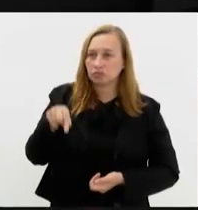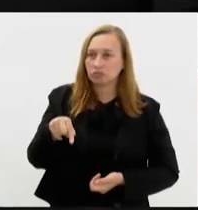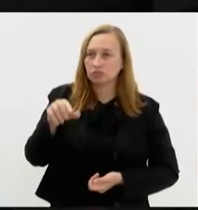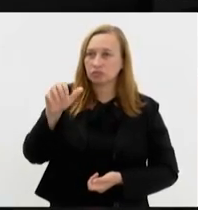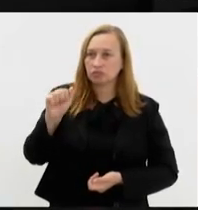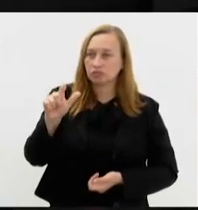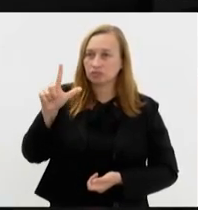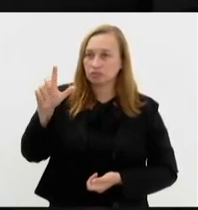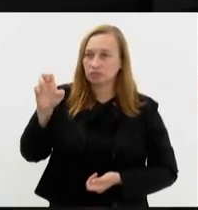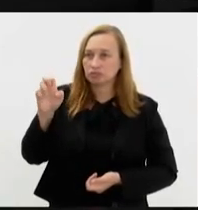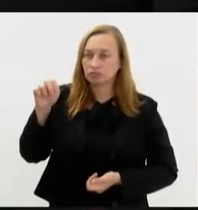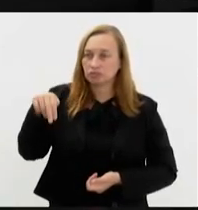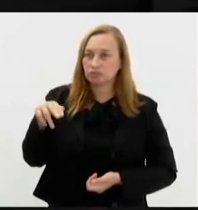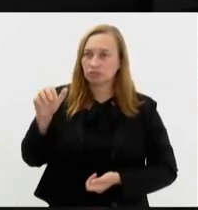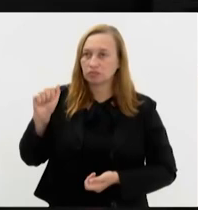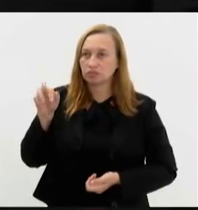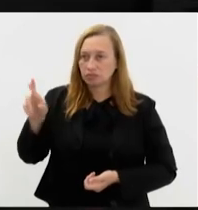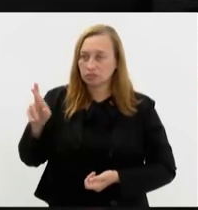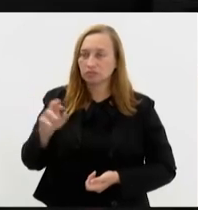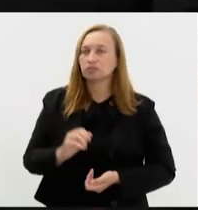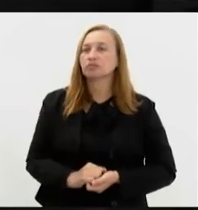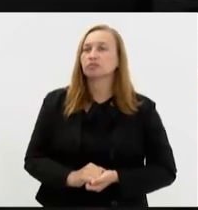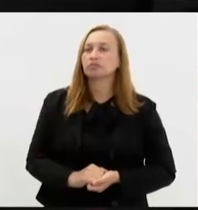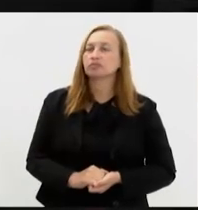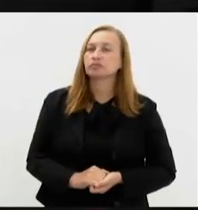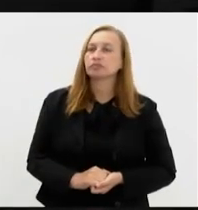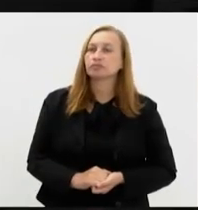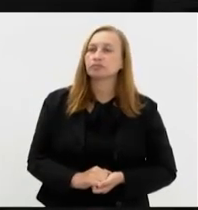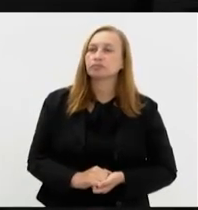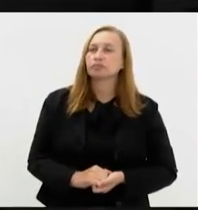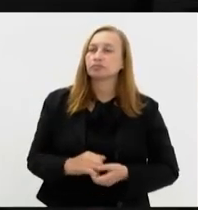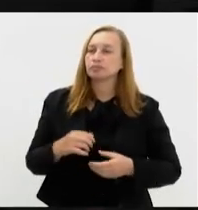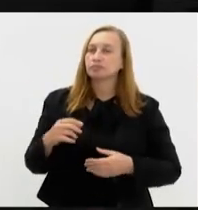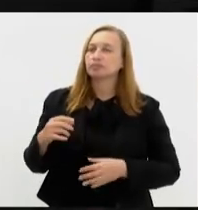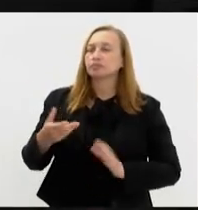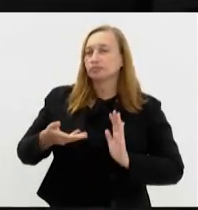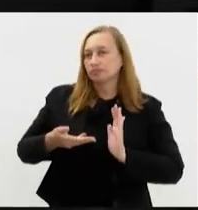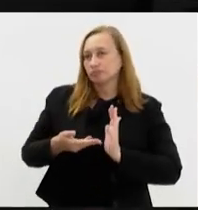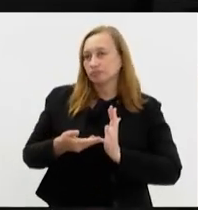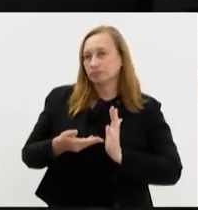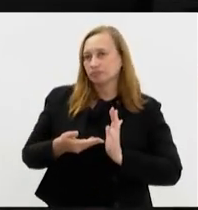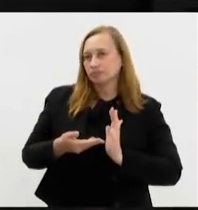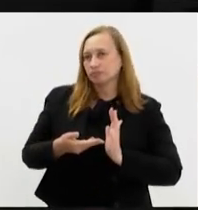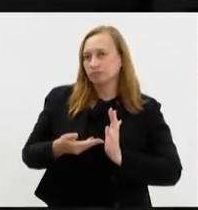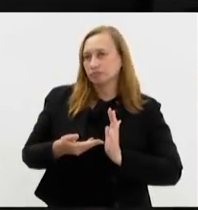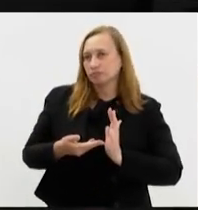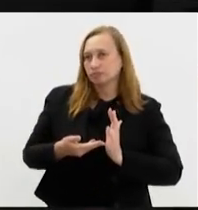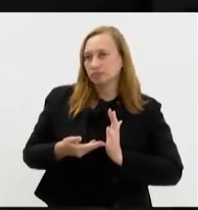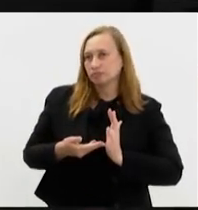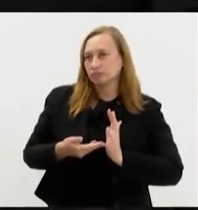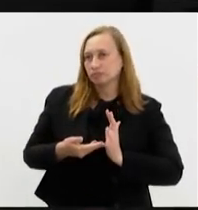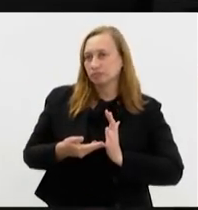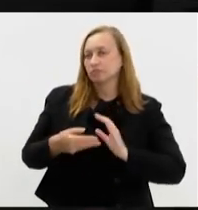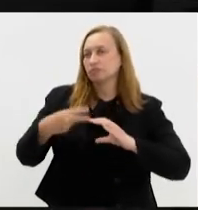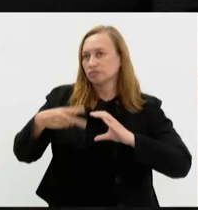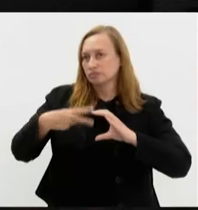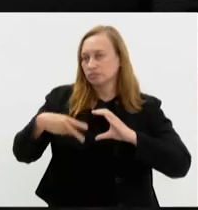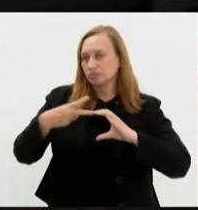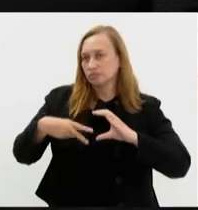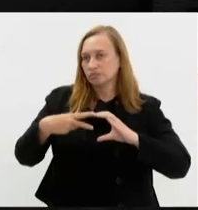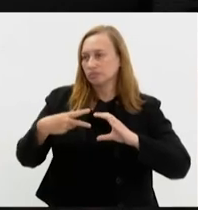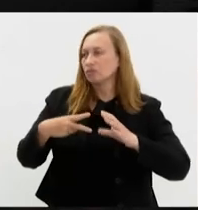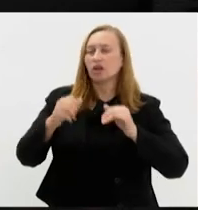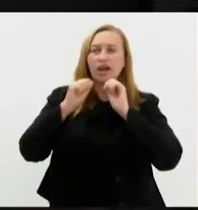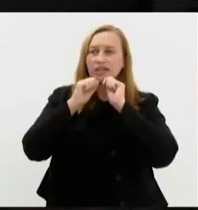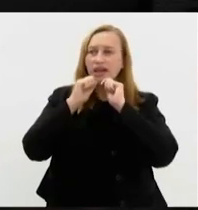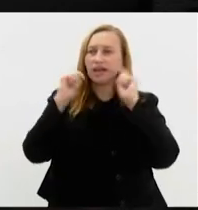vement como era próprio da sua fala na Câmara dos Deputados aqui no Rio de Janeiro ainda estávamos aqui com a com a capital